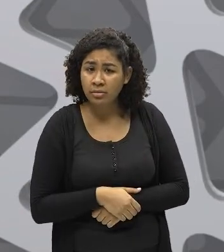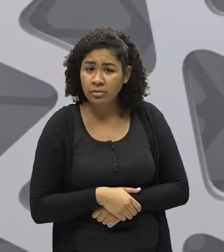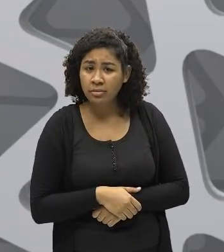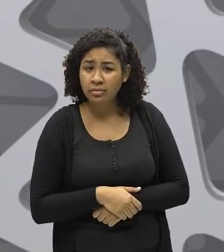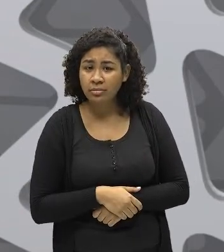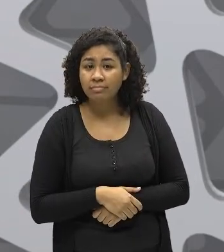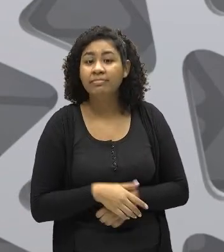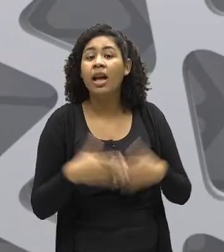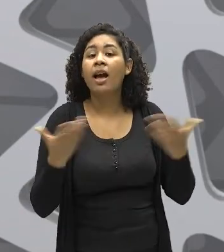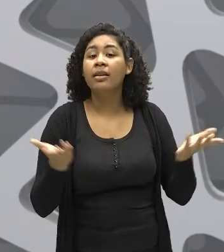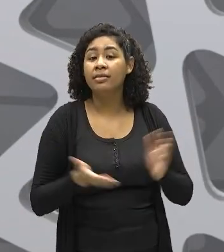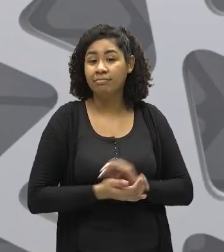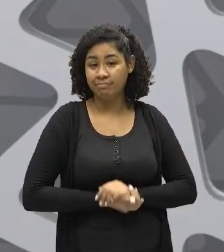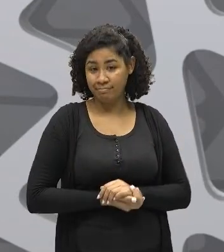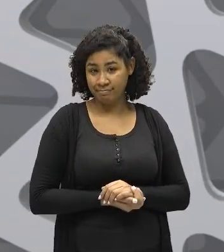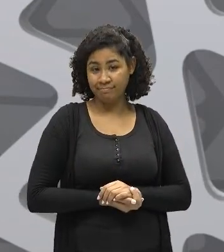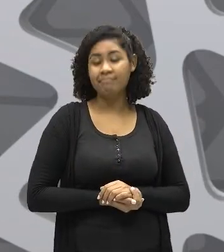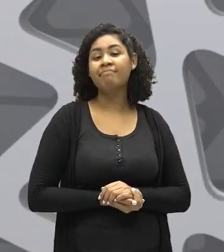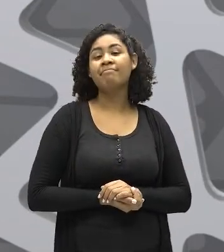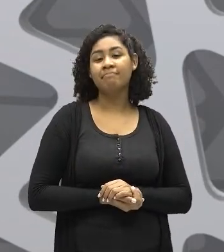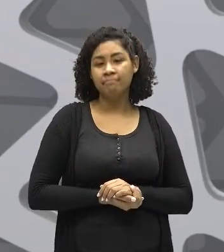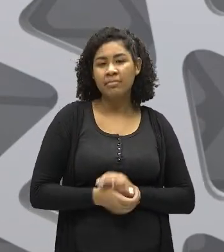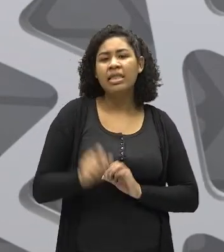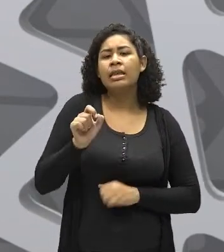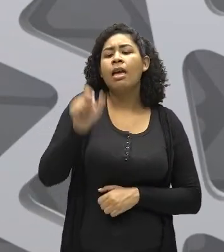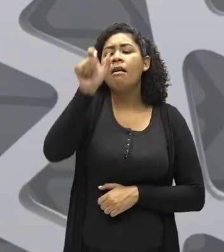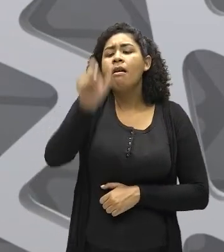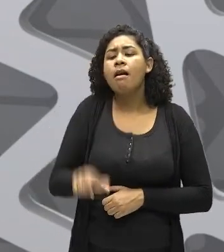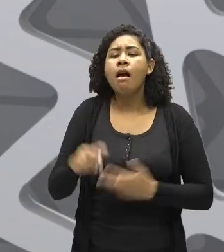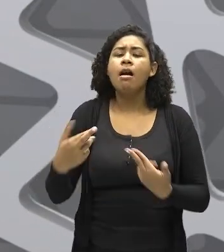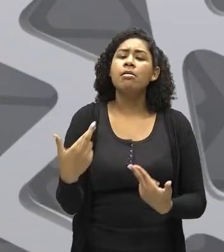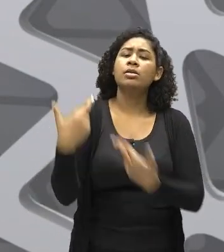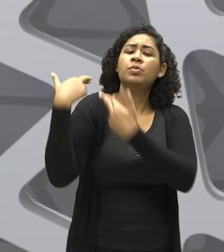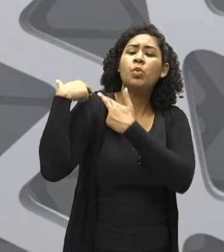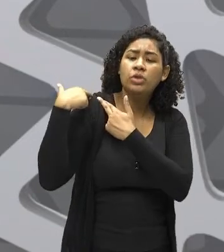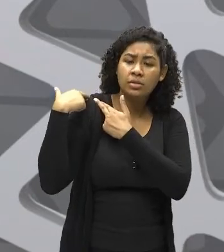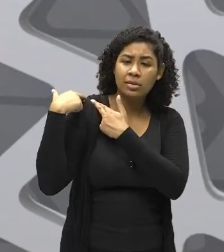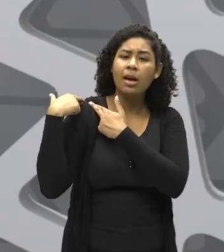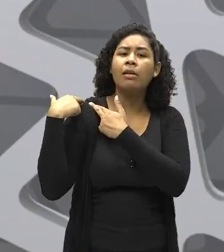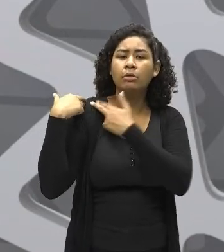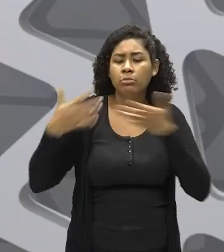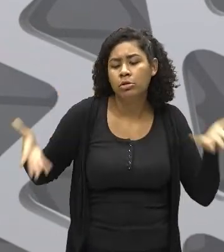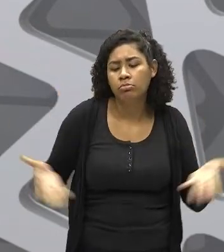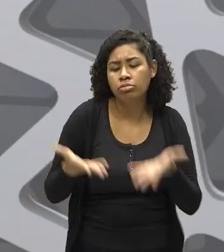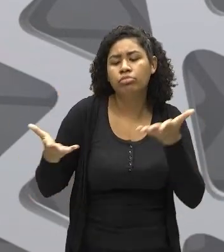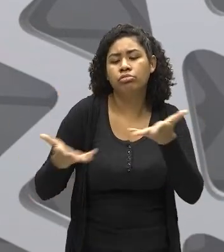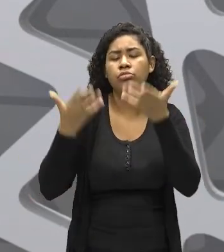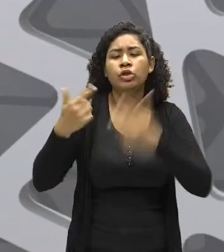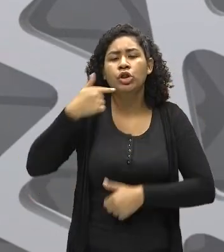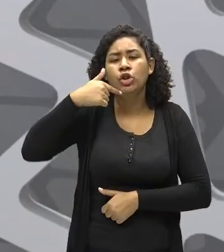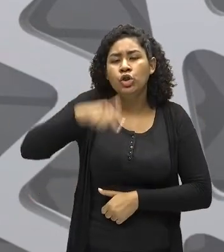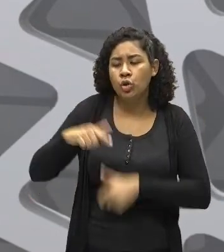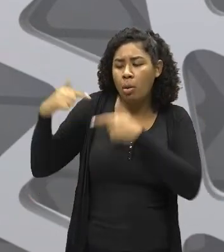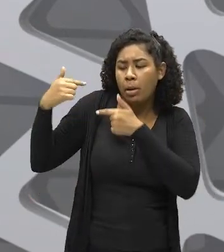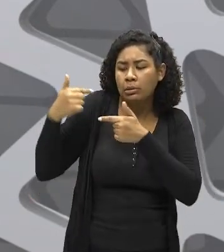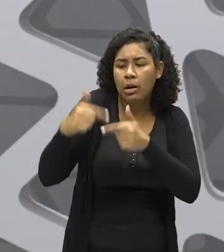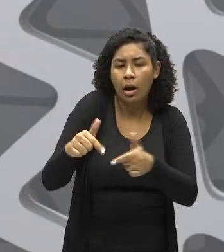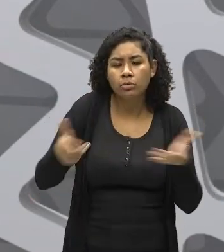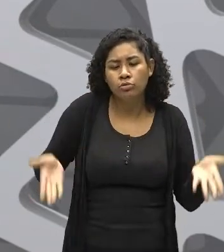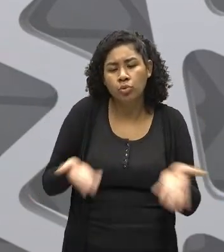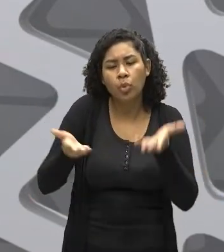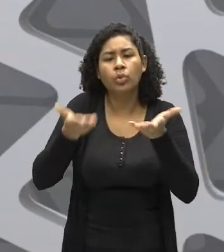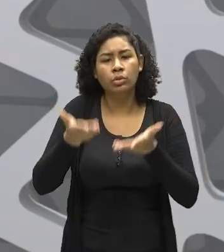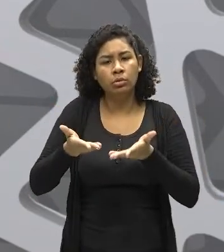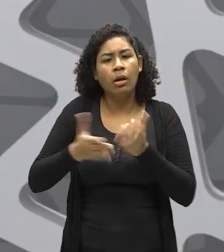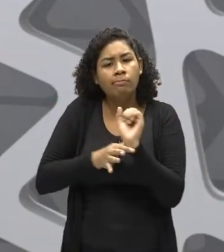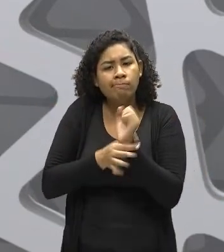E aí? Quem são os responsáveis por manter estas línguas vivas? Os mais